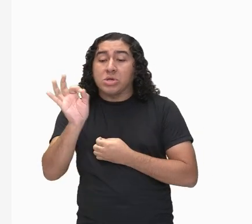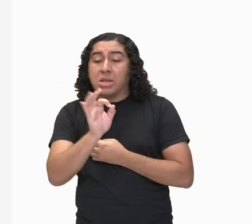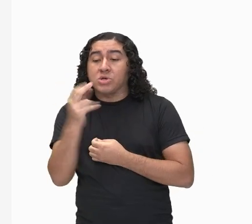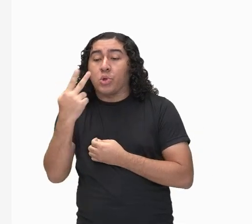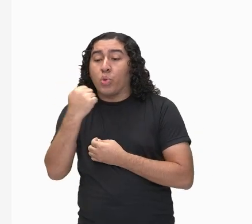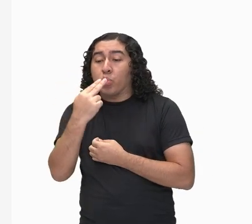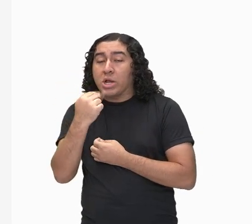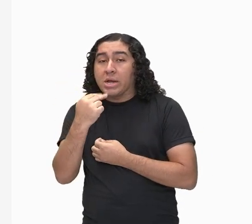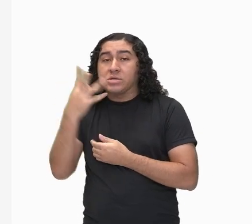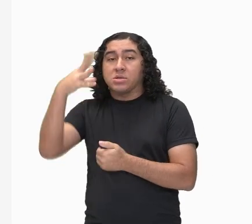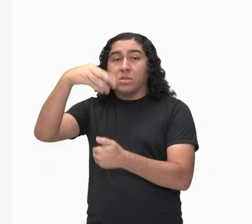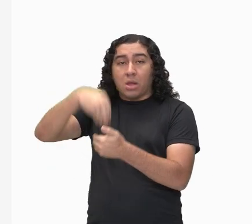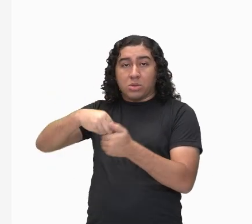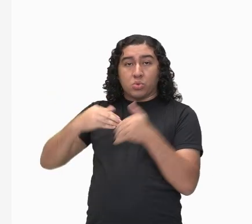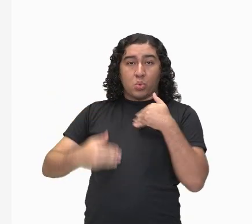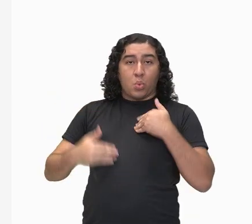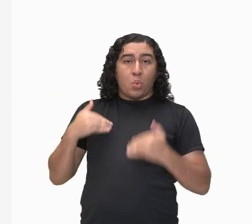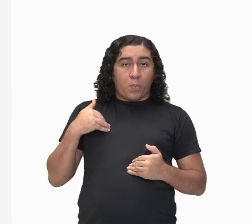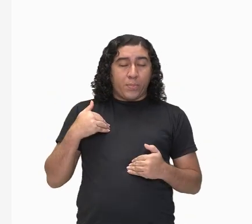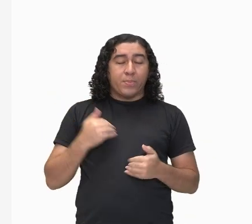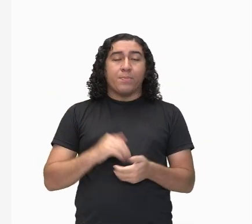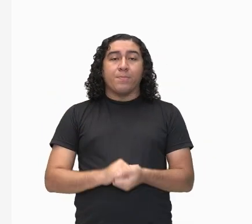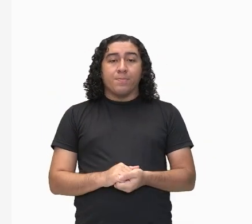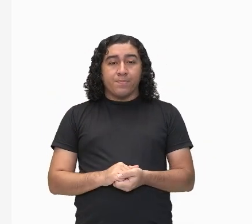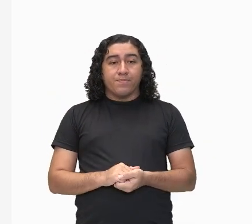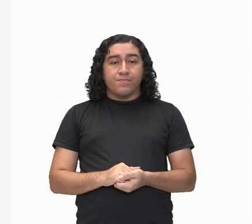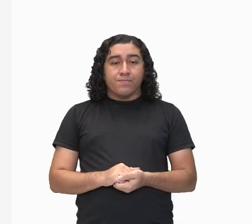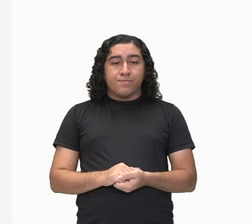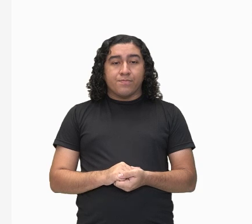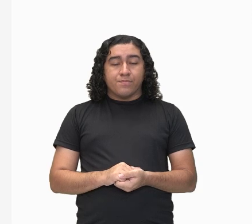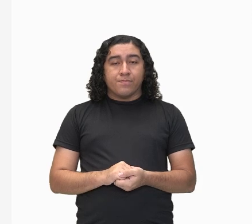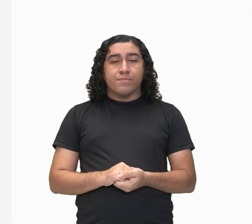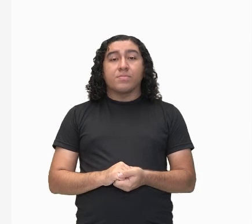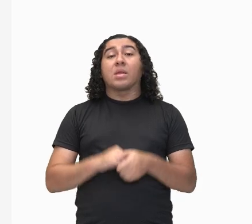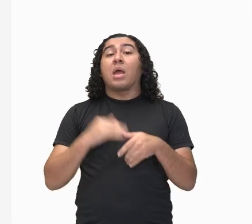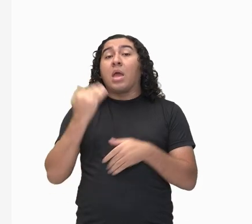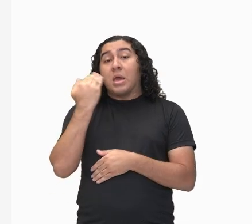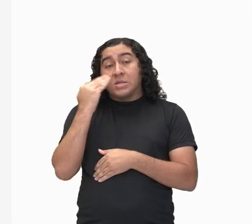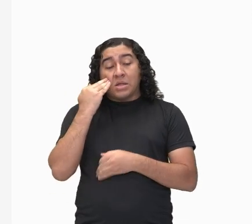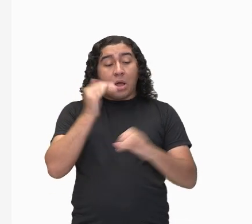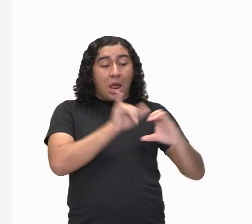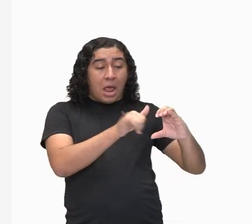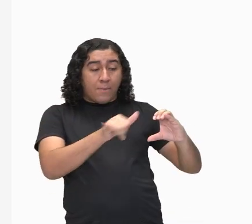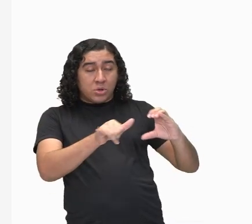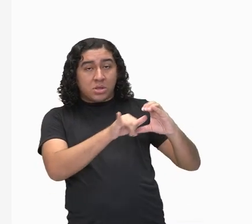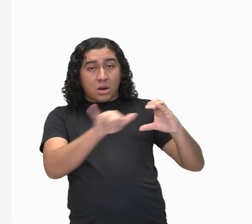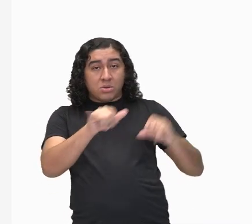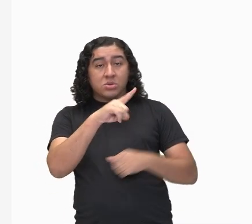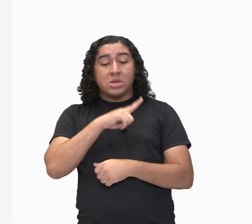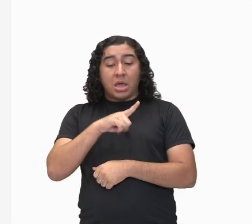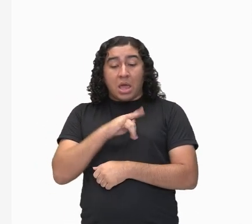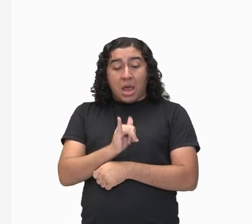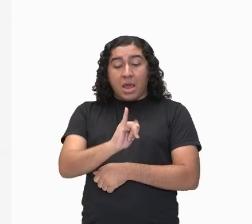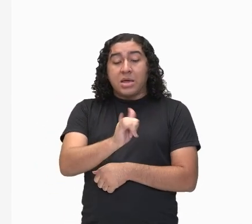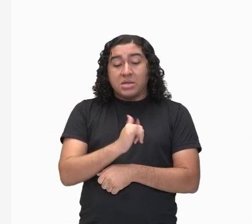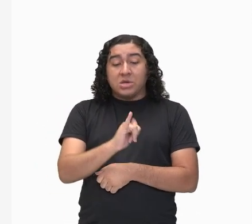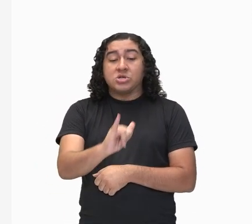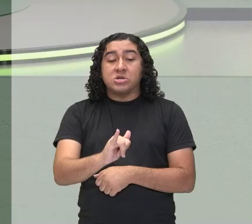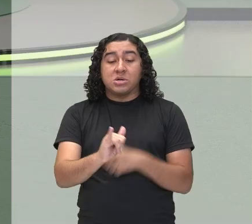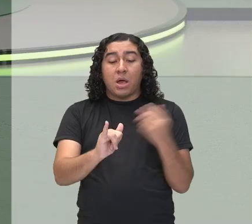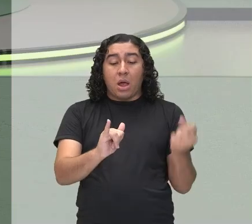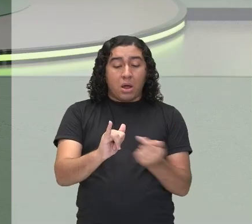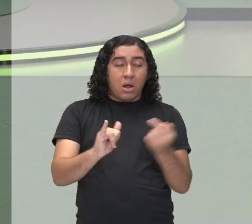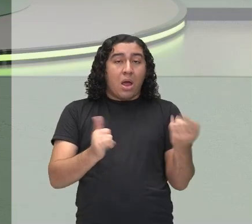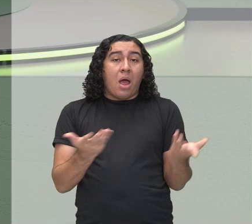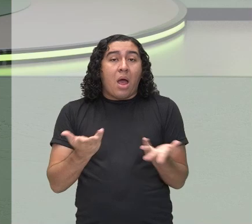nosso organismo, tá? Então a gente entendendo que ele é uma fonte de energia, trouxemos aqui como ele vai funcionar